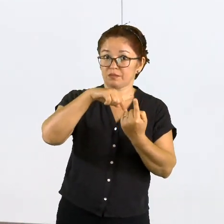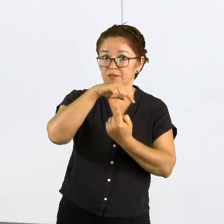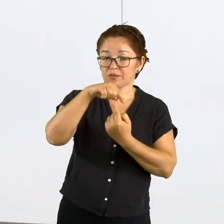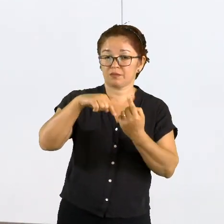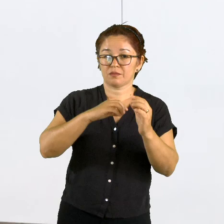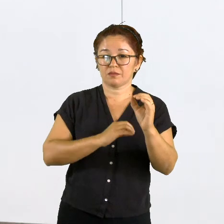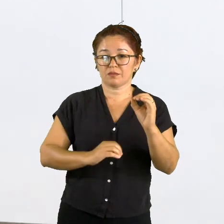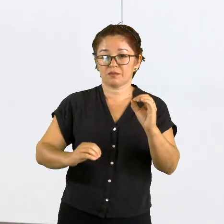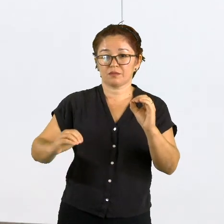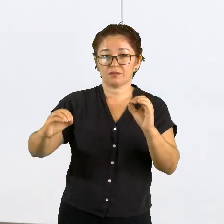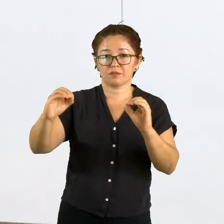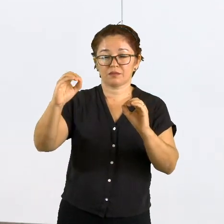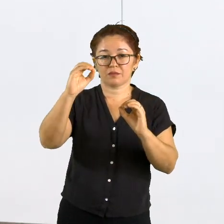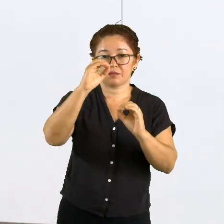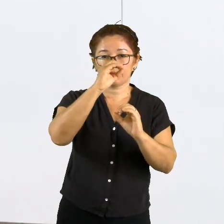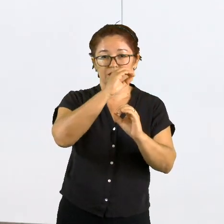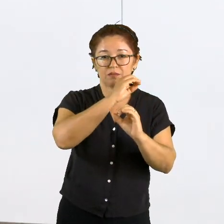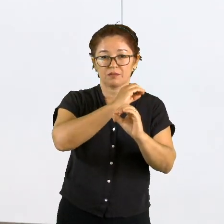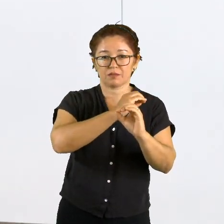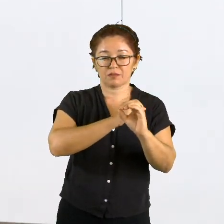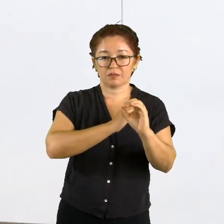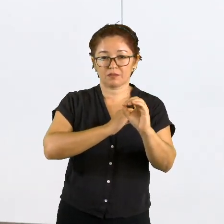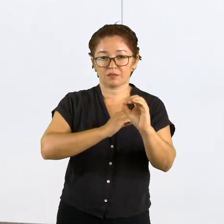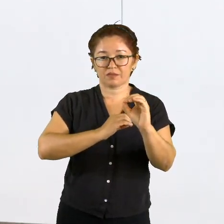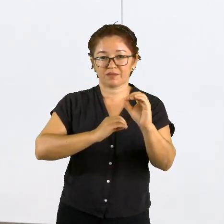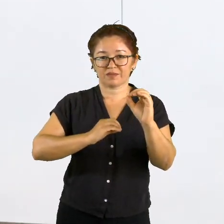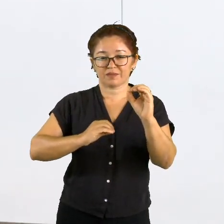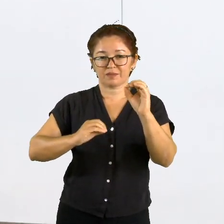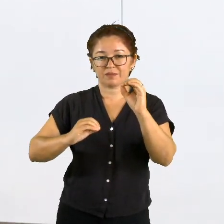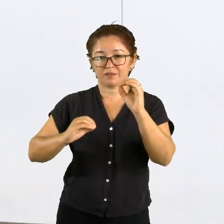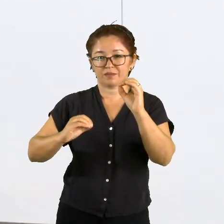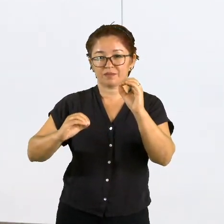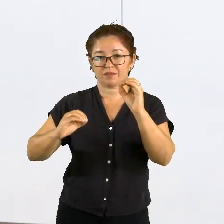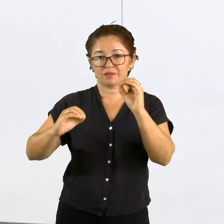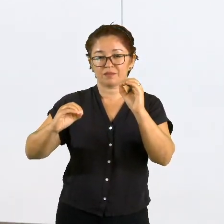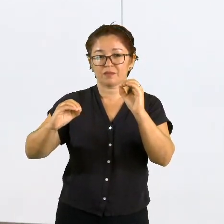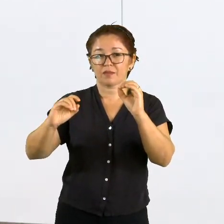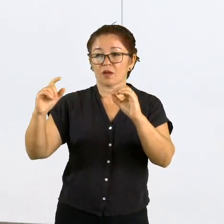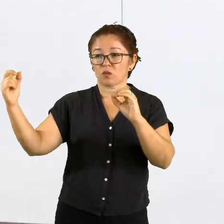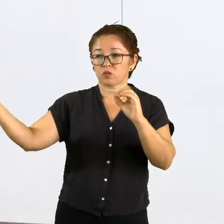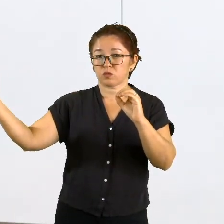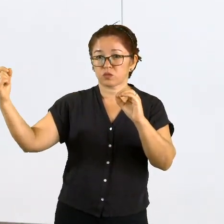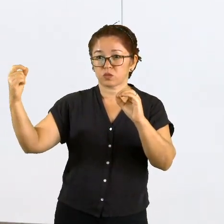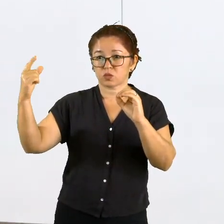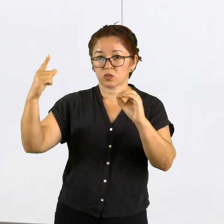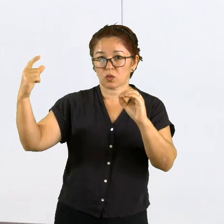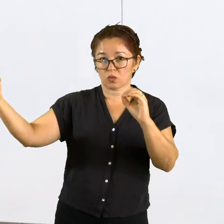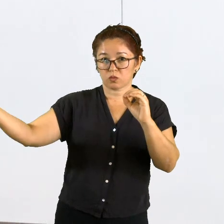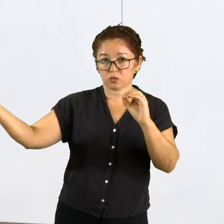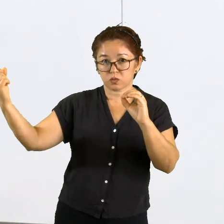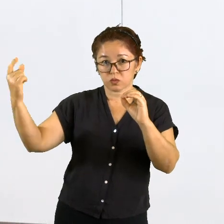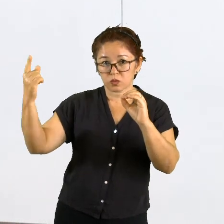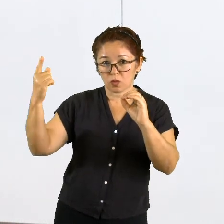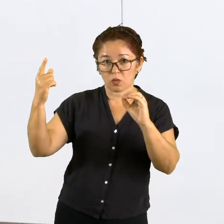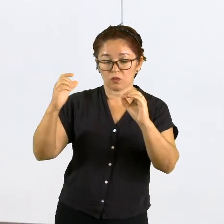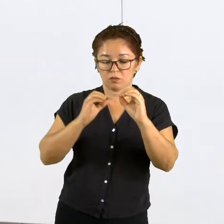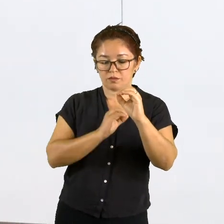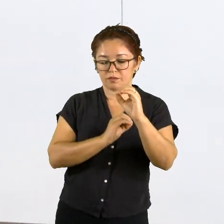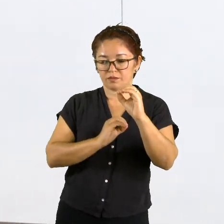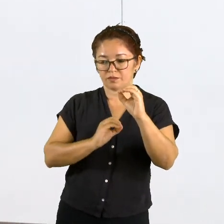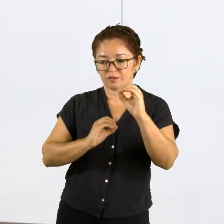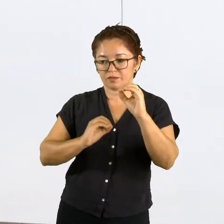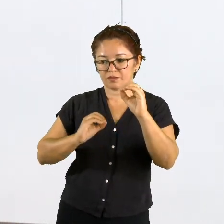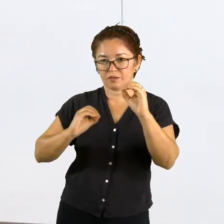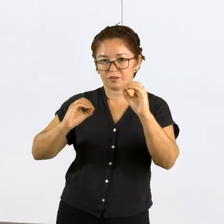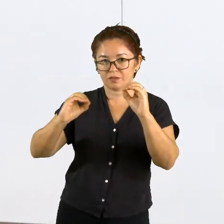aqui marcado em vermelho, mas ela só vai se alinhar com o Sol 2 dias depois. Então